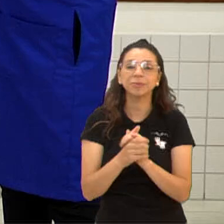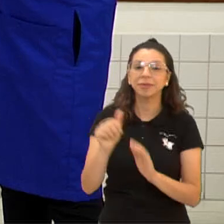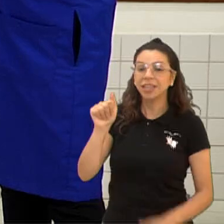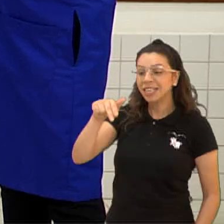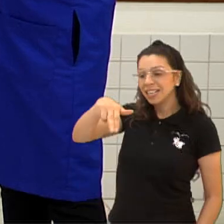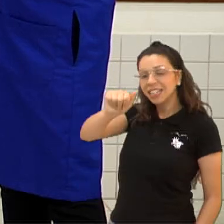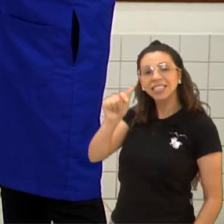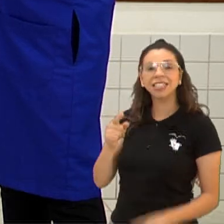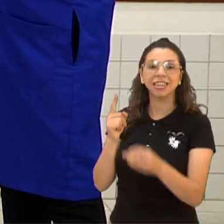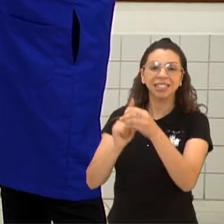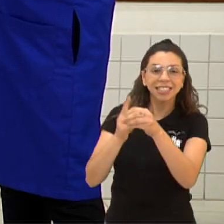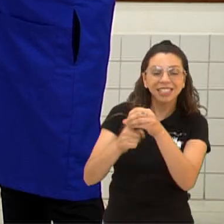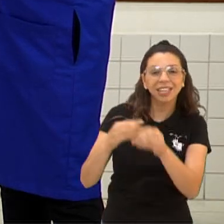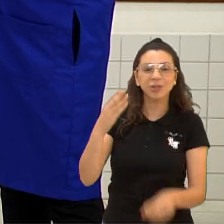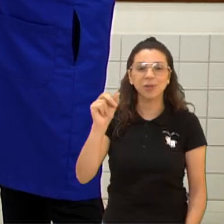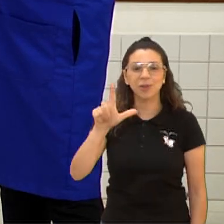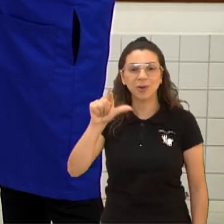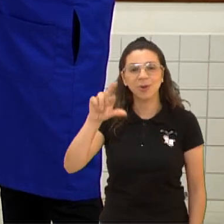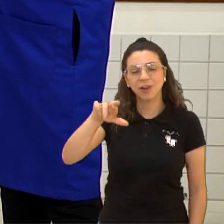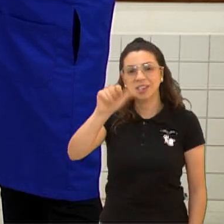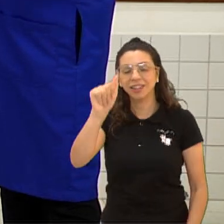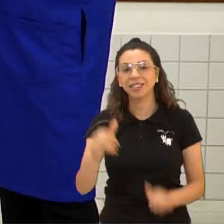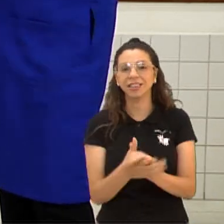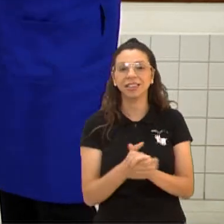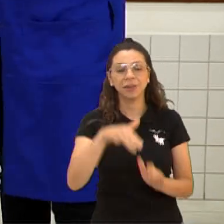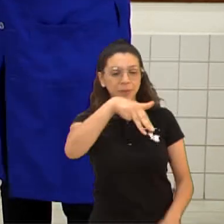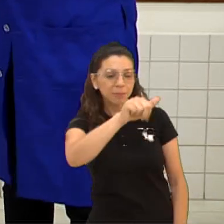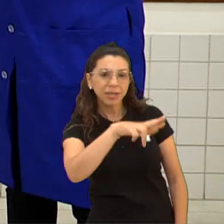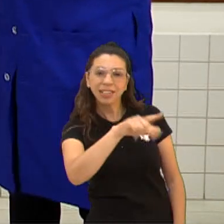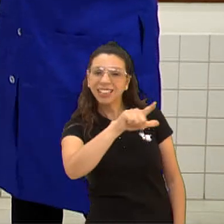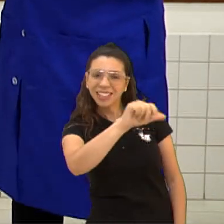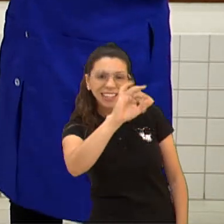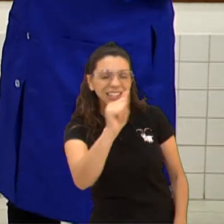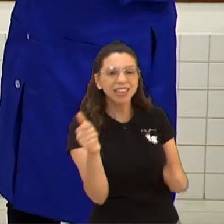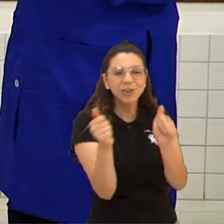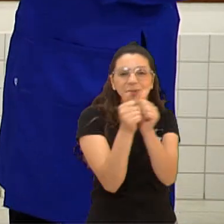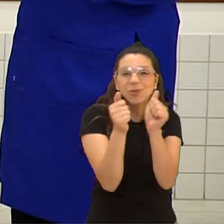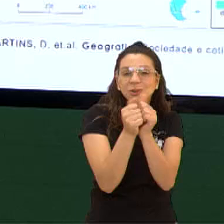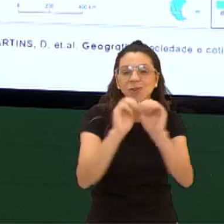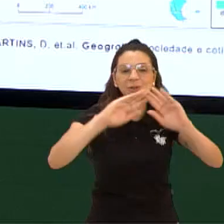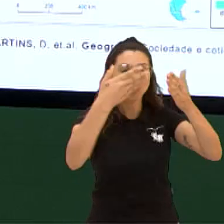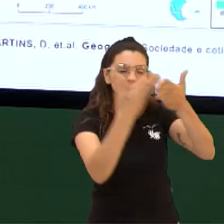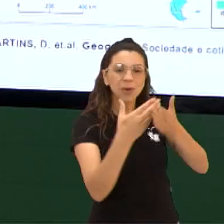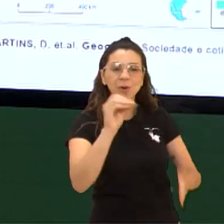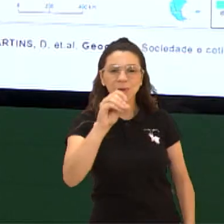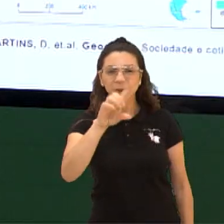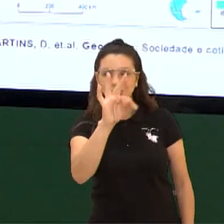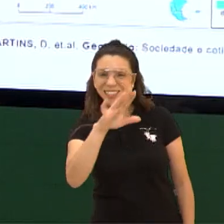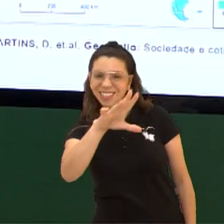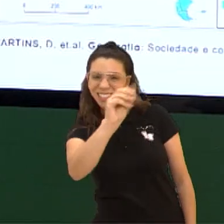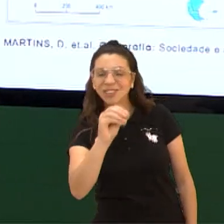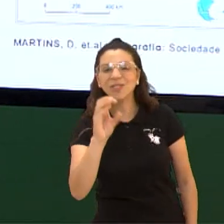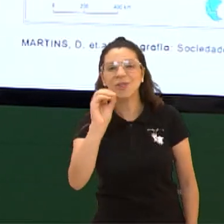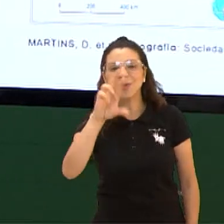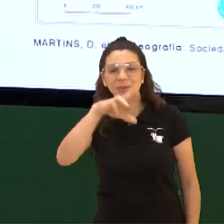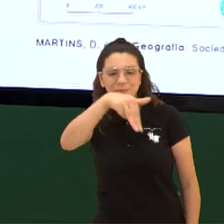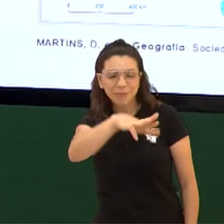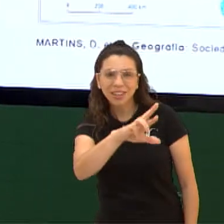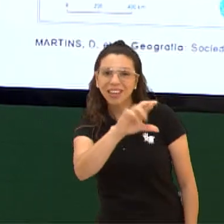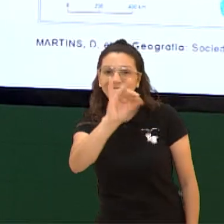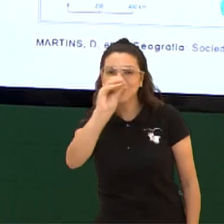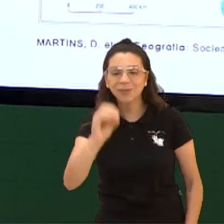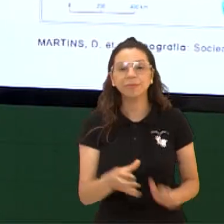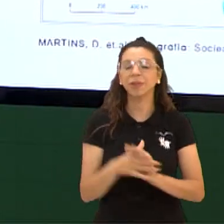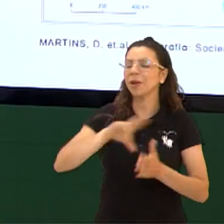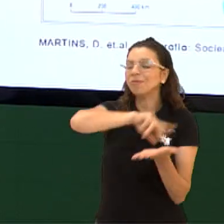de Colorado. Milena Constantino, do Colégio Estadual Otília Homero. Temos